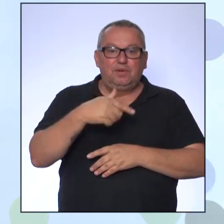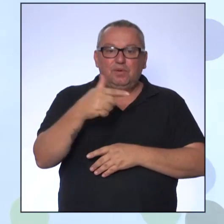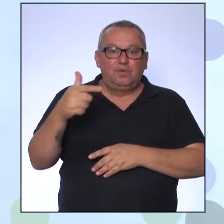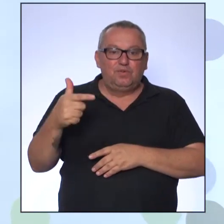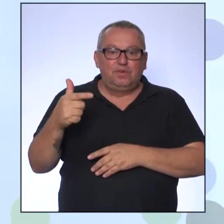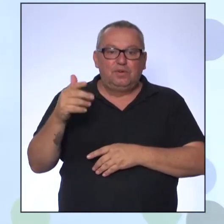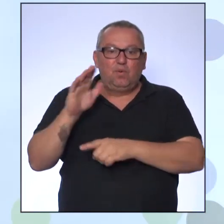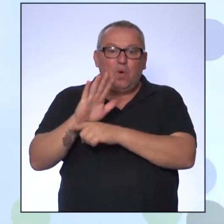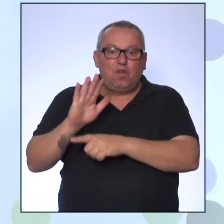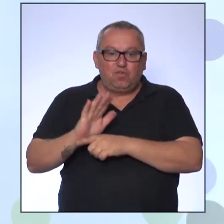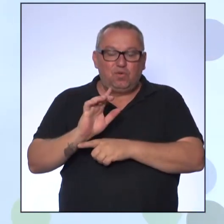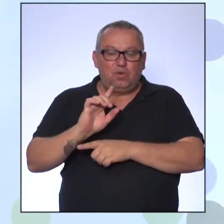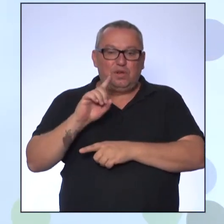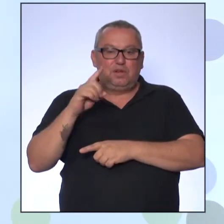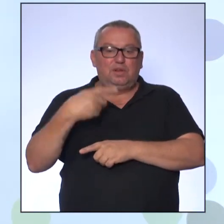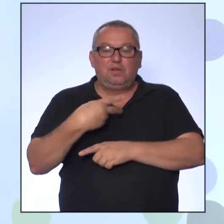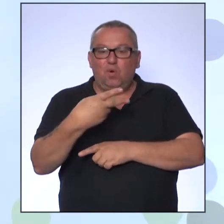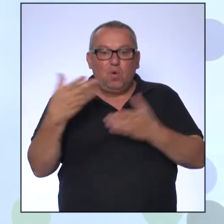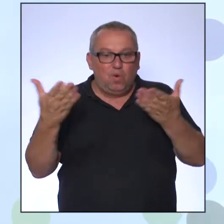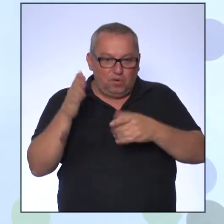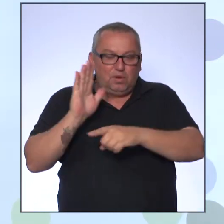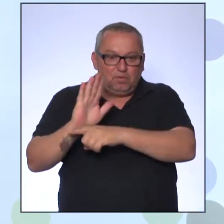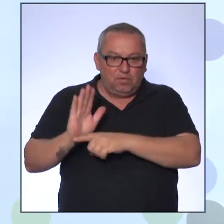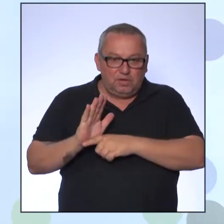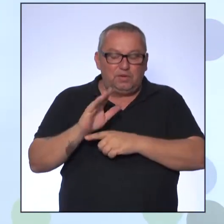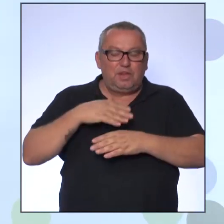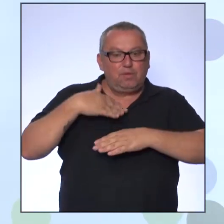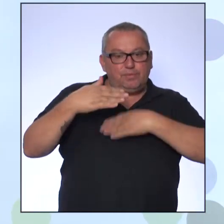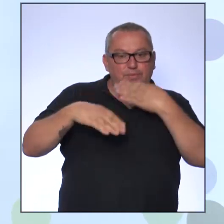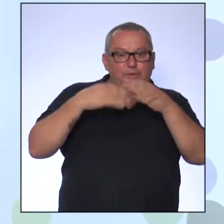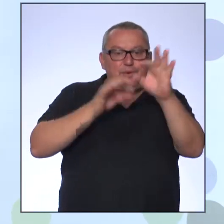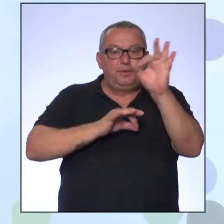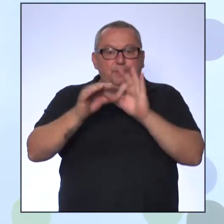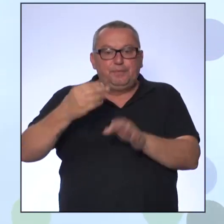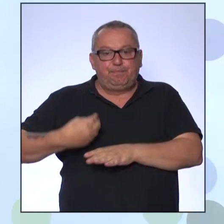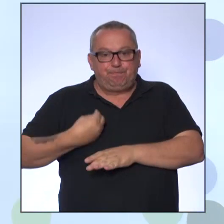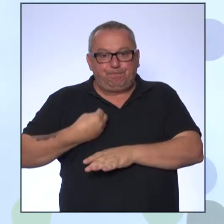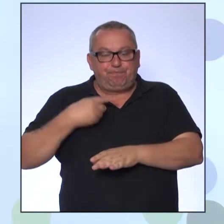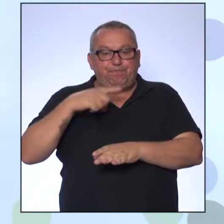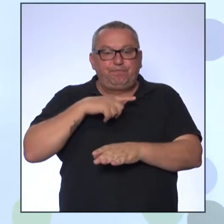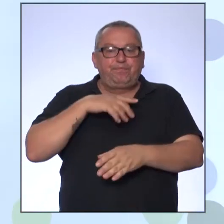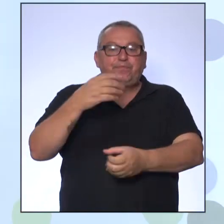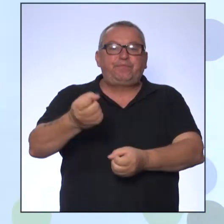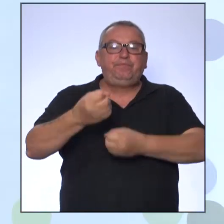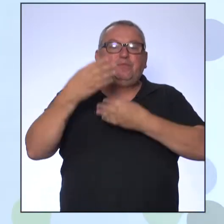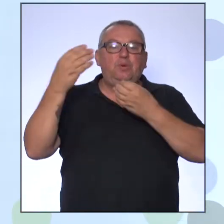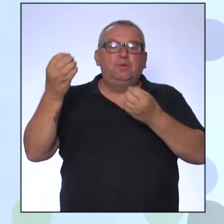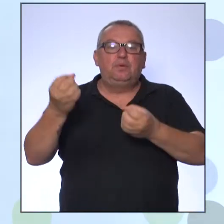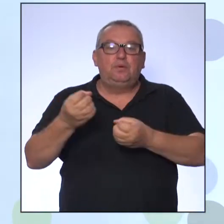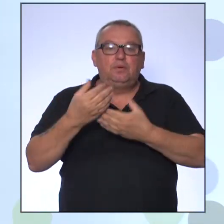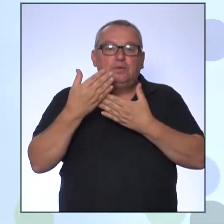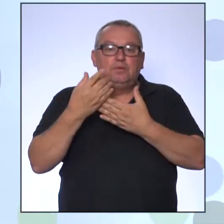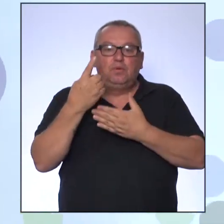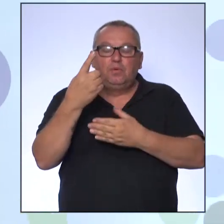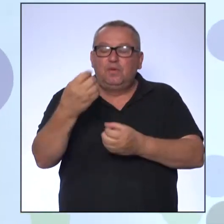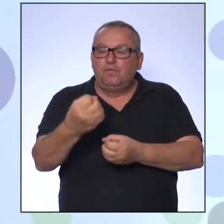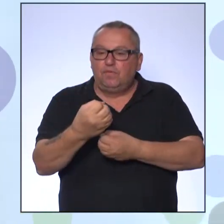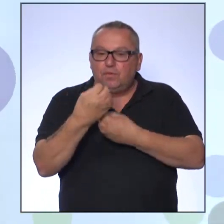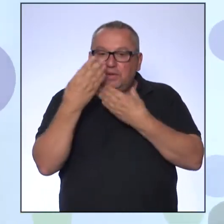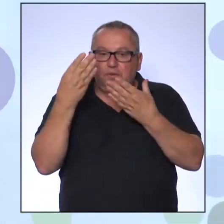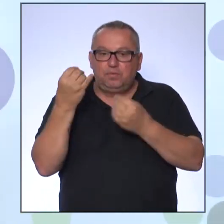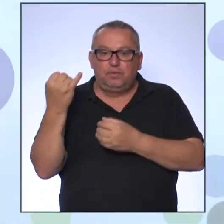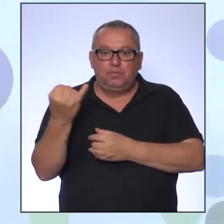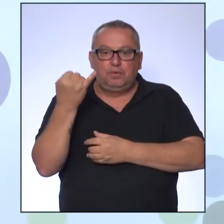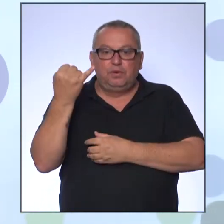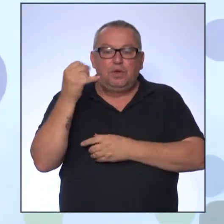um apoio como esse que nós estamos dando para vocês hoje, que é a construção do projeto de vida e trazer informações. Uma informação muito importante